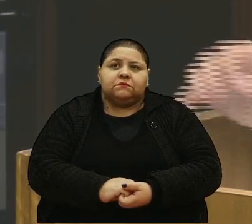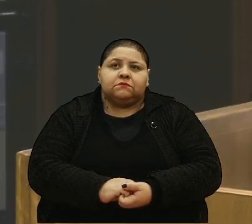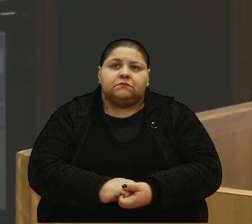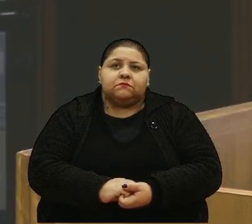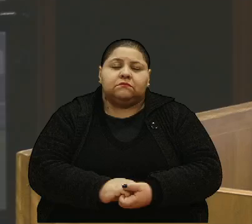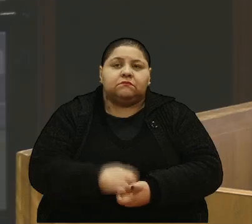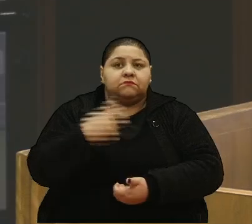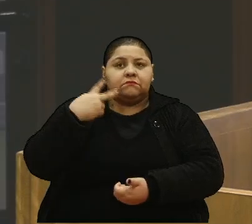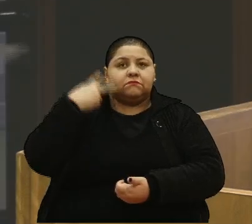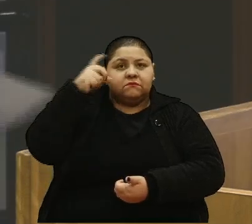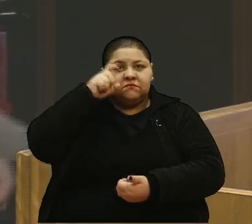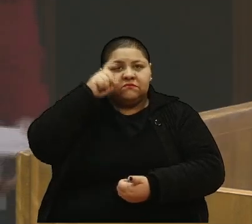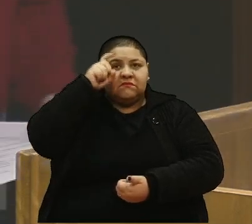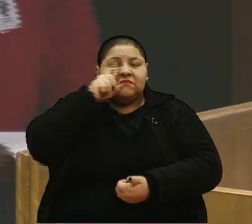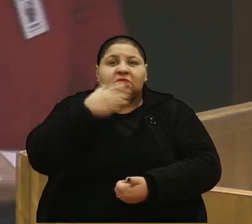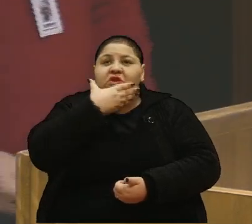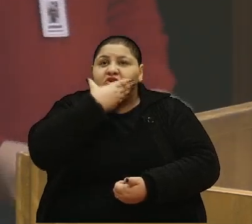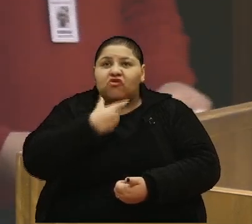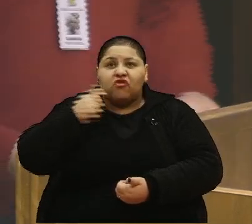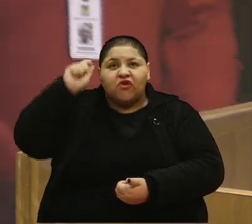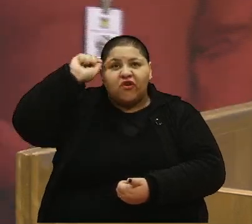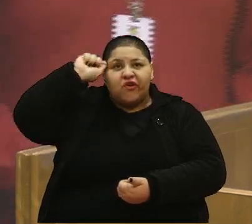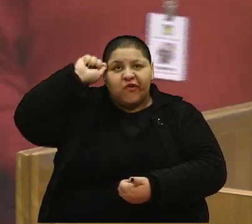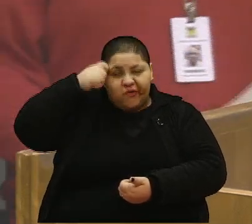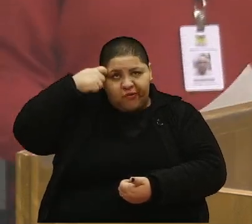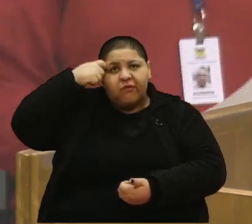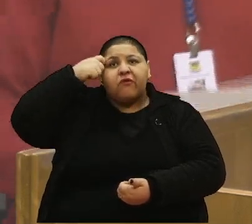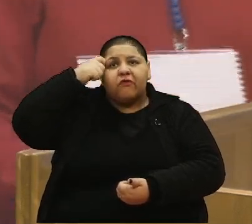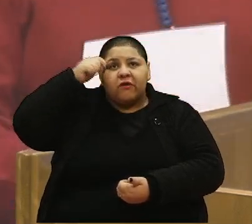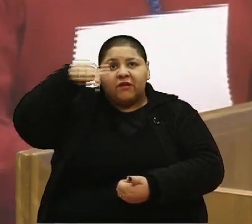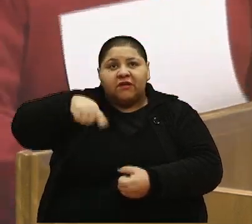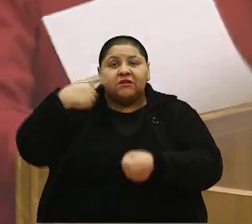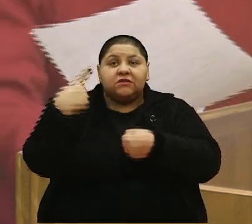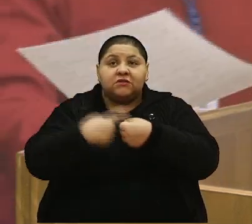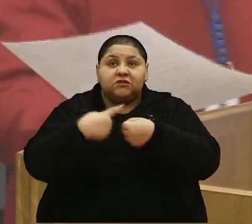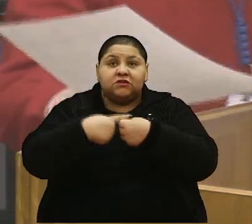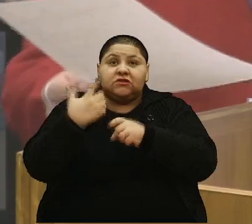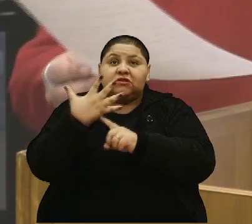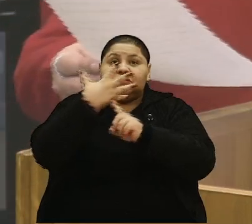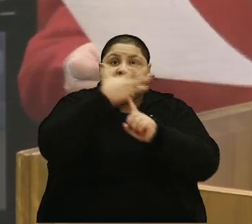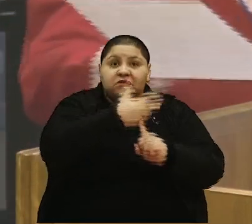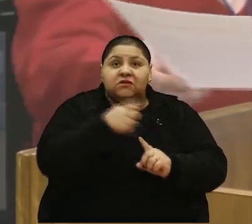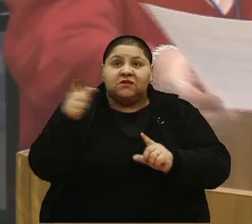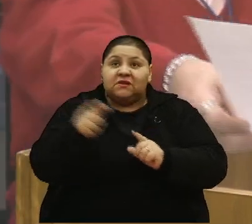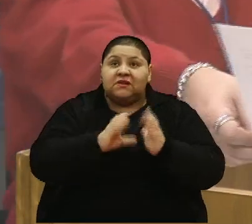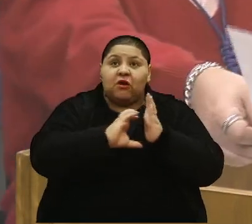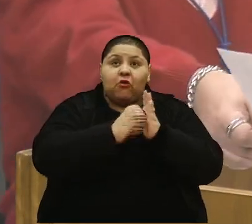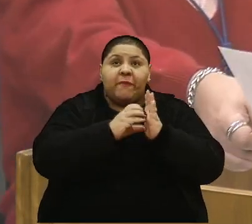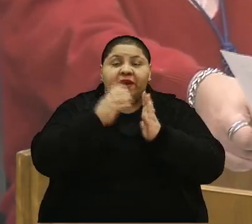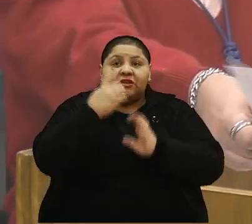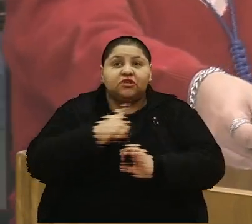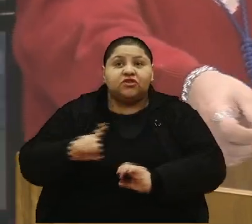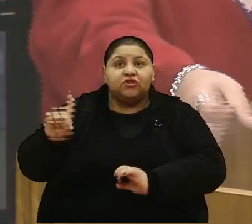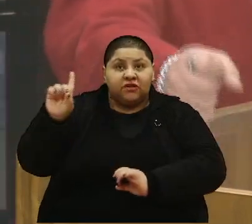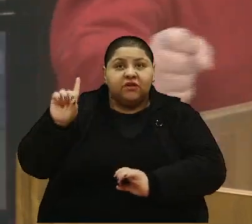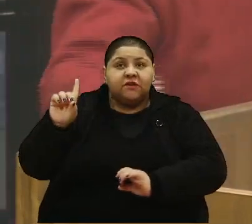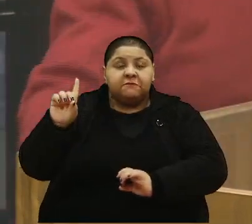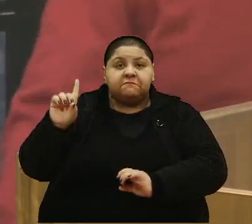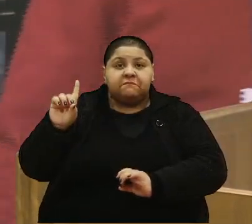E o vereador Bizi, que é um homem negro, assume, né, vereador dessa cidade do Republicanos, que é um partido de direita. E eu